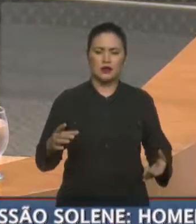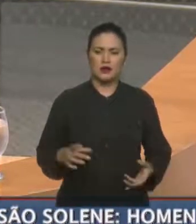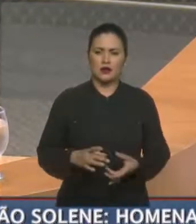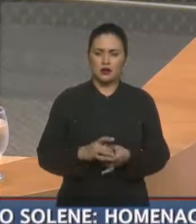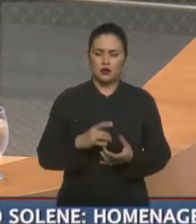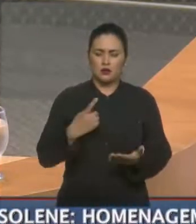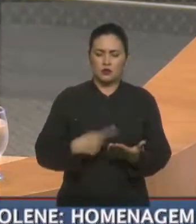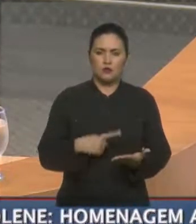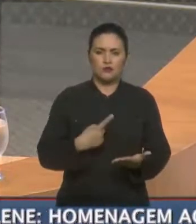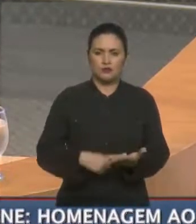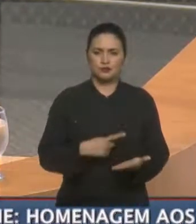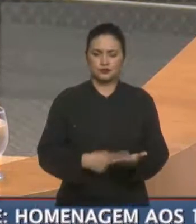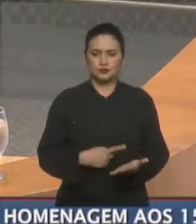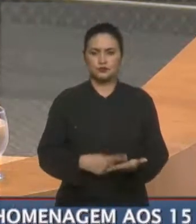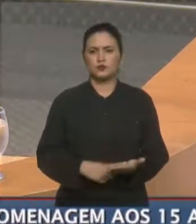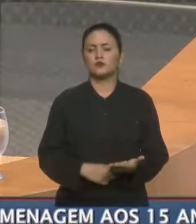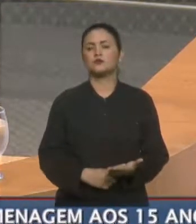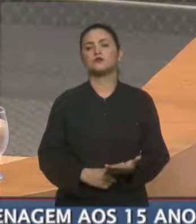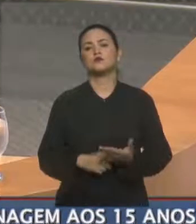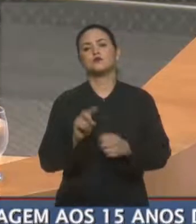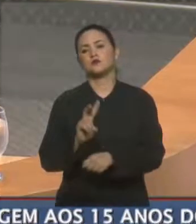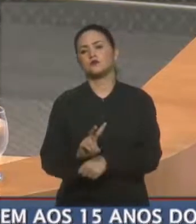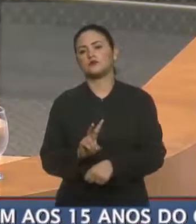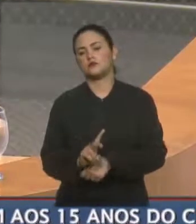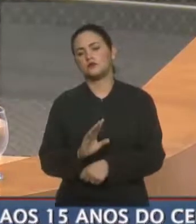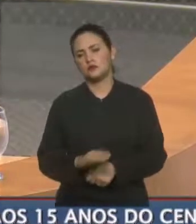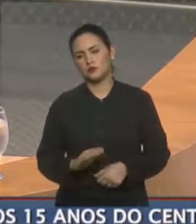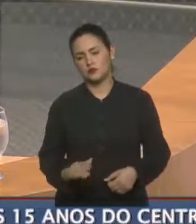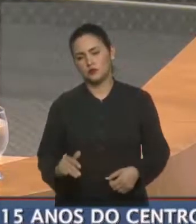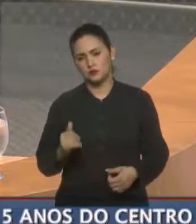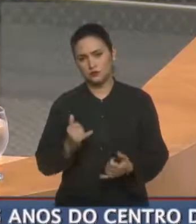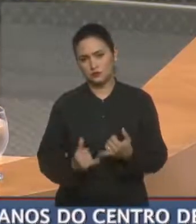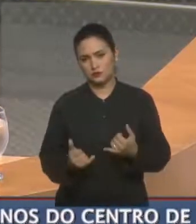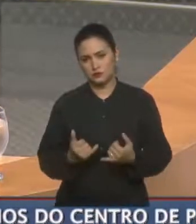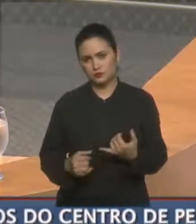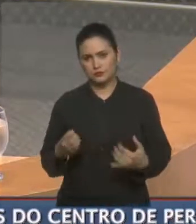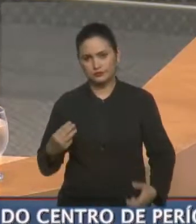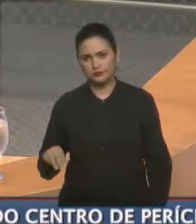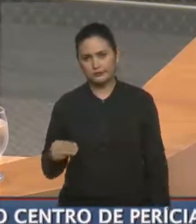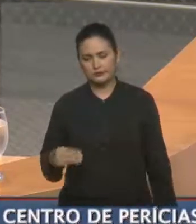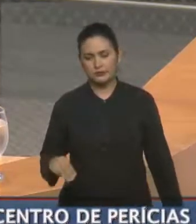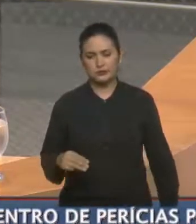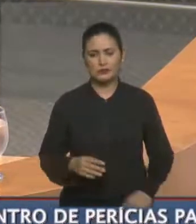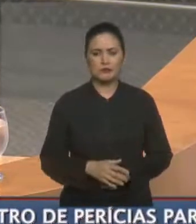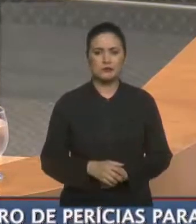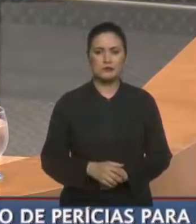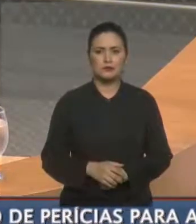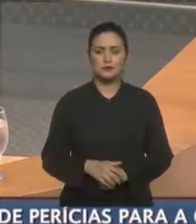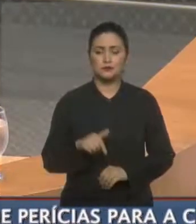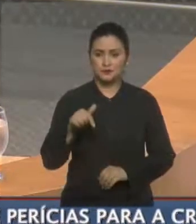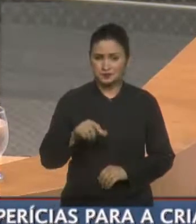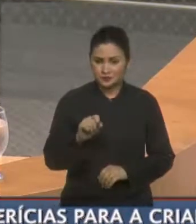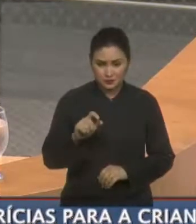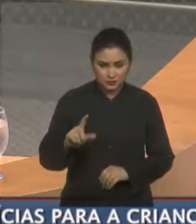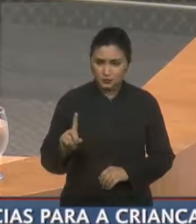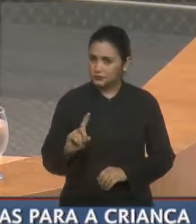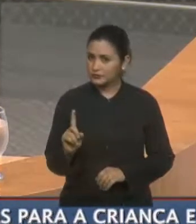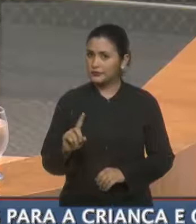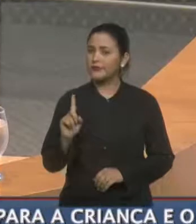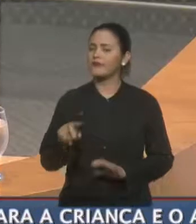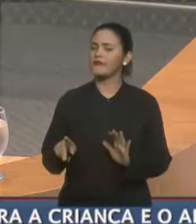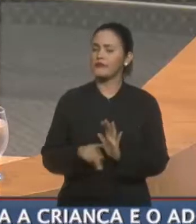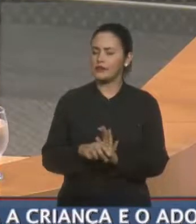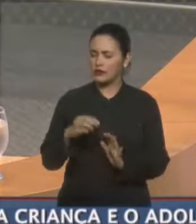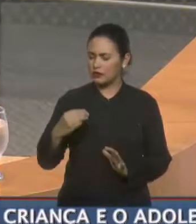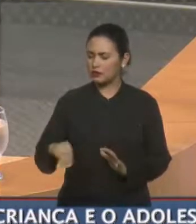Complexo de Defesa da Criança e do Adolescente do Maranhão. Diga-se de passagem, não é só de São Luís, é do Maranhão. A missão